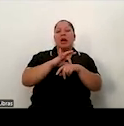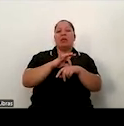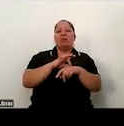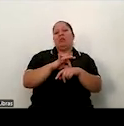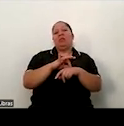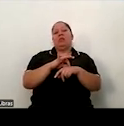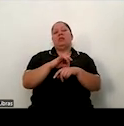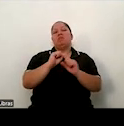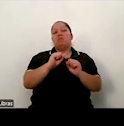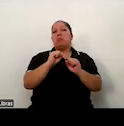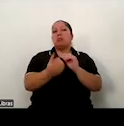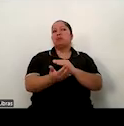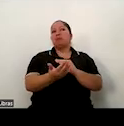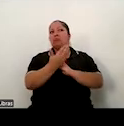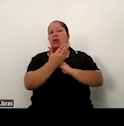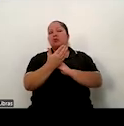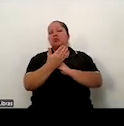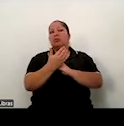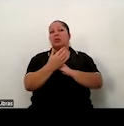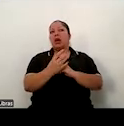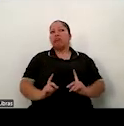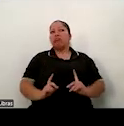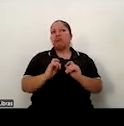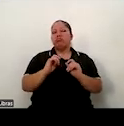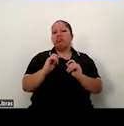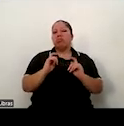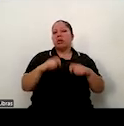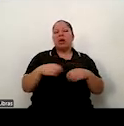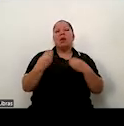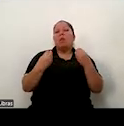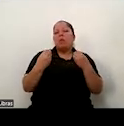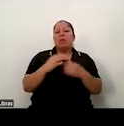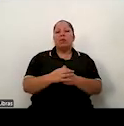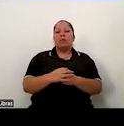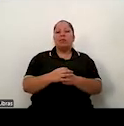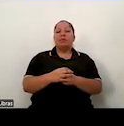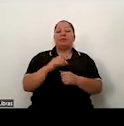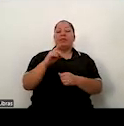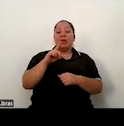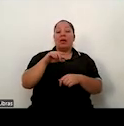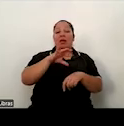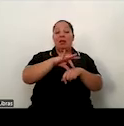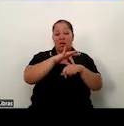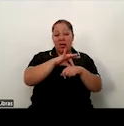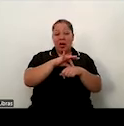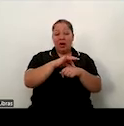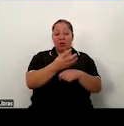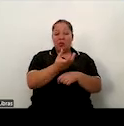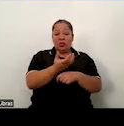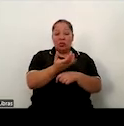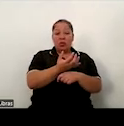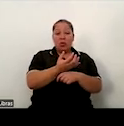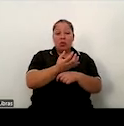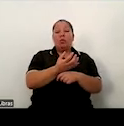Tá? Porque o cozimento da carne vermelha em alta temperatura, ela resulta na formação de